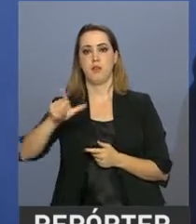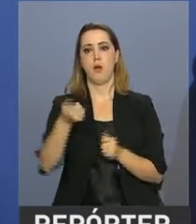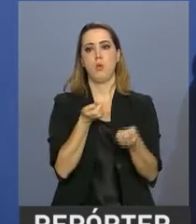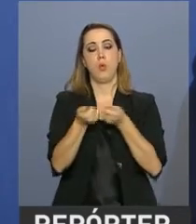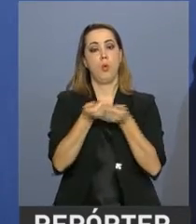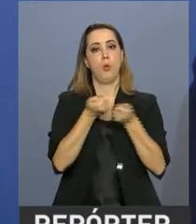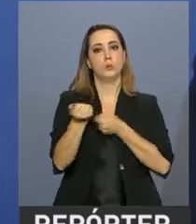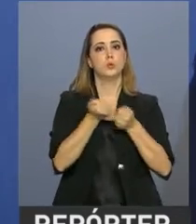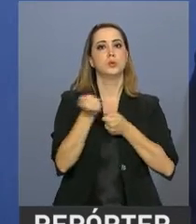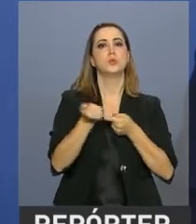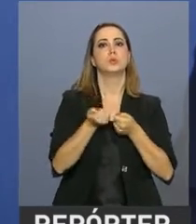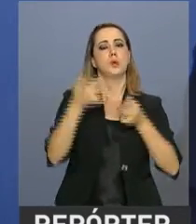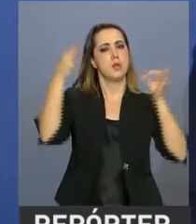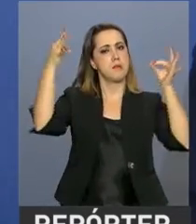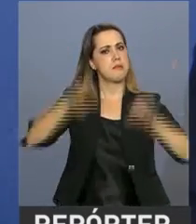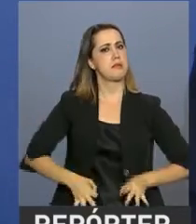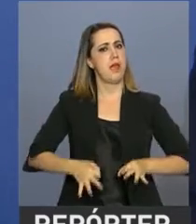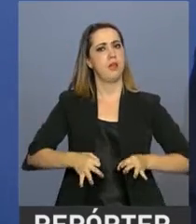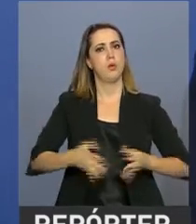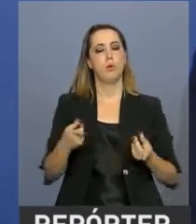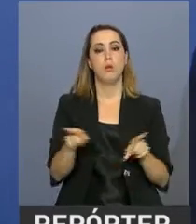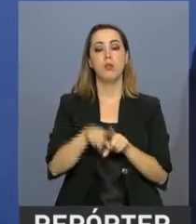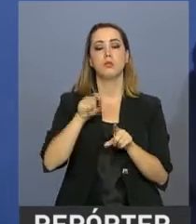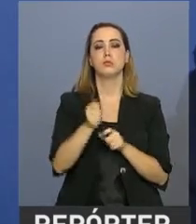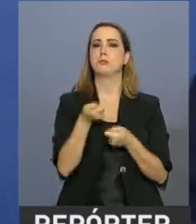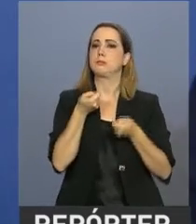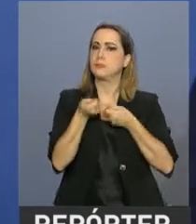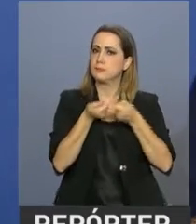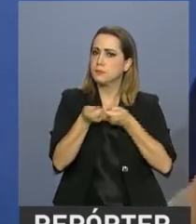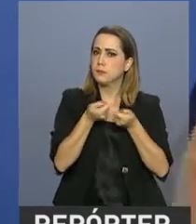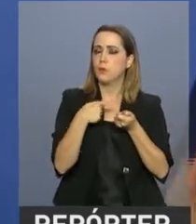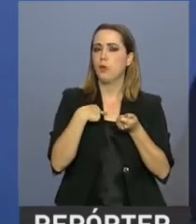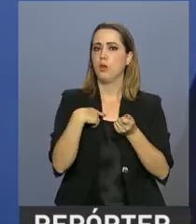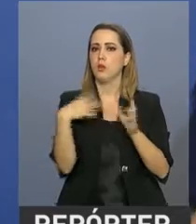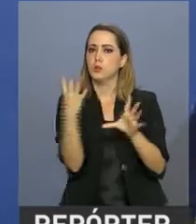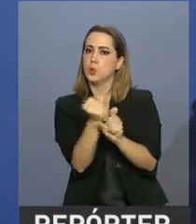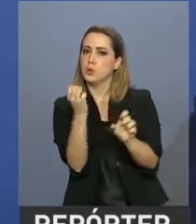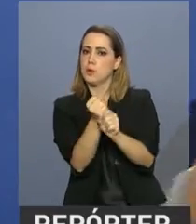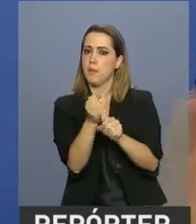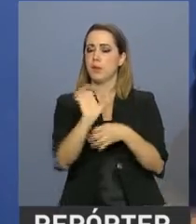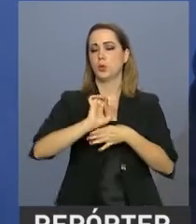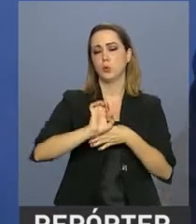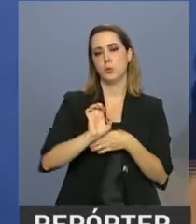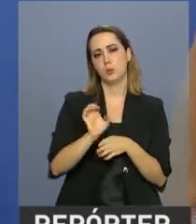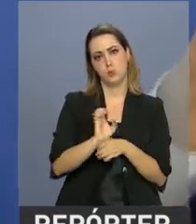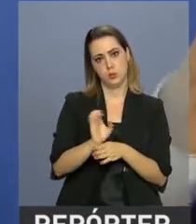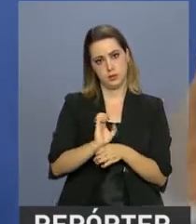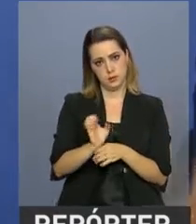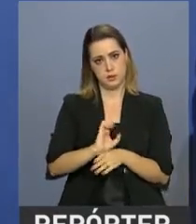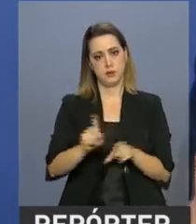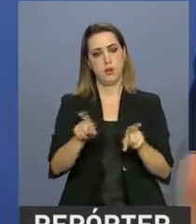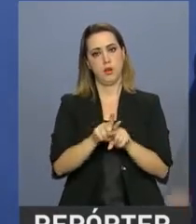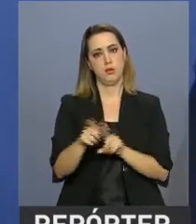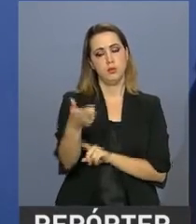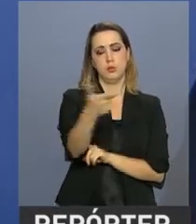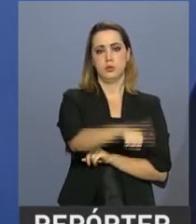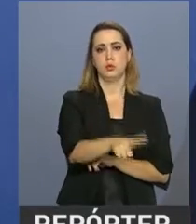pela austeridade, um ajuste rigoroso das contas estaduais, de novo